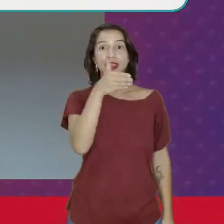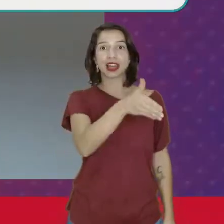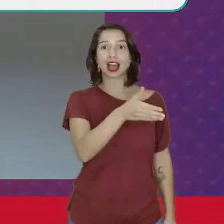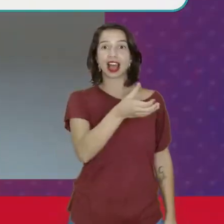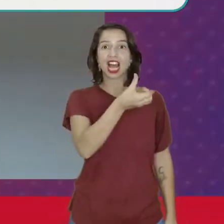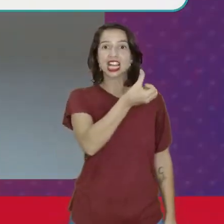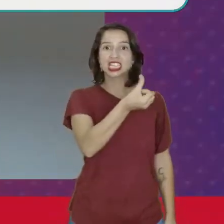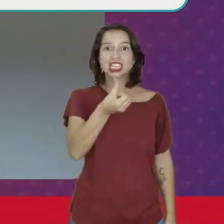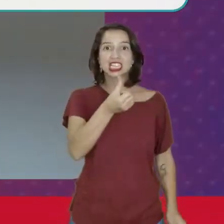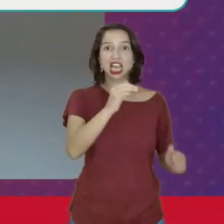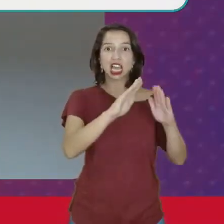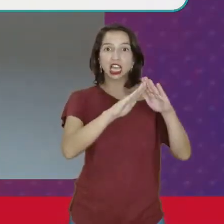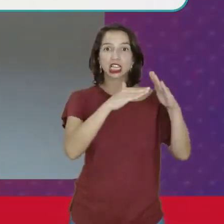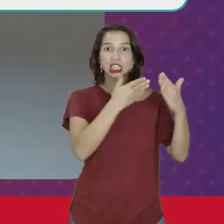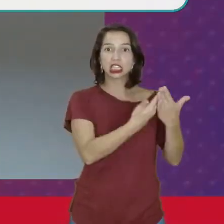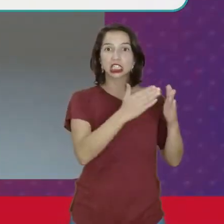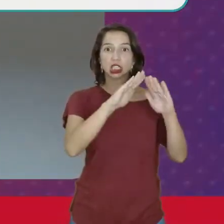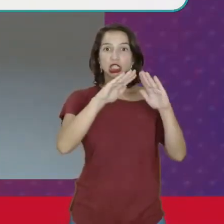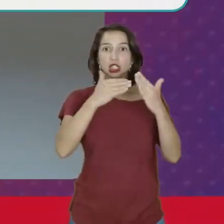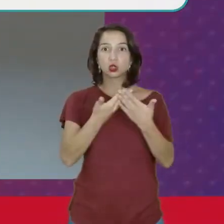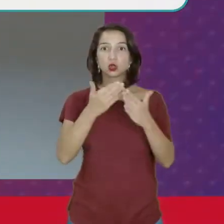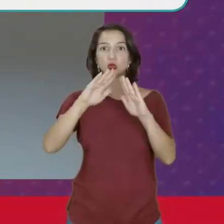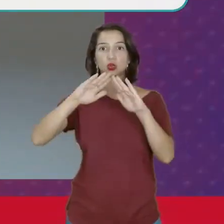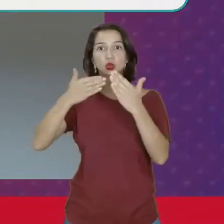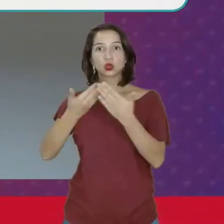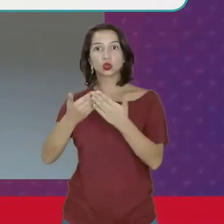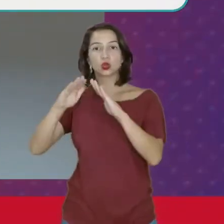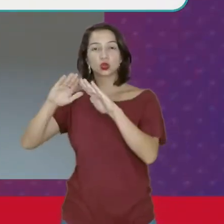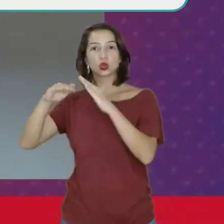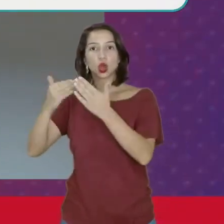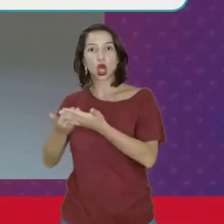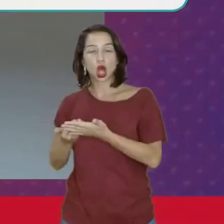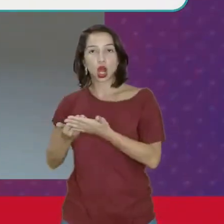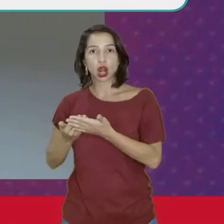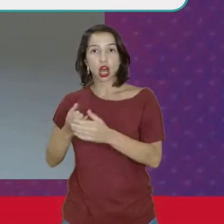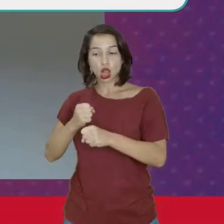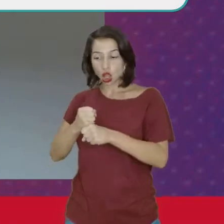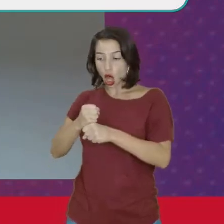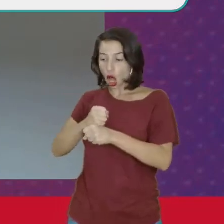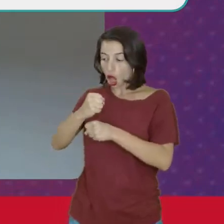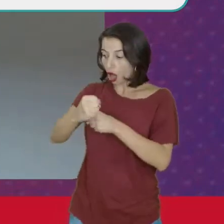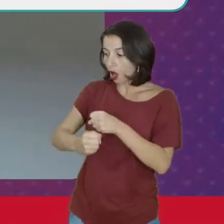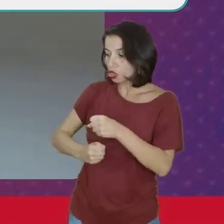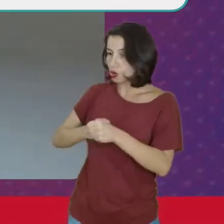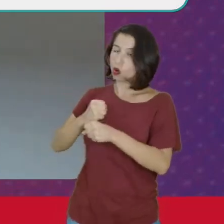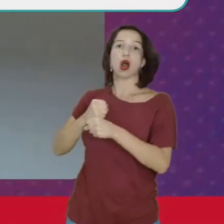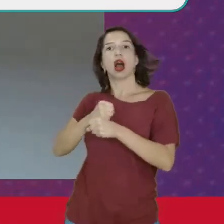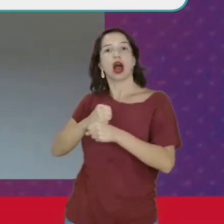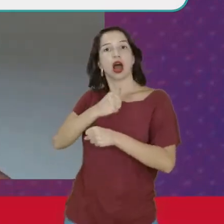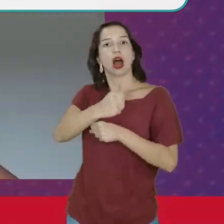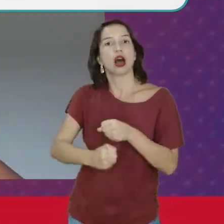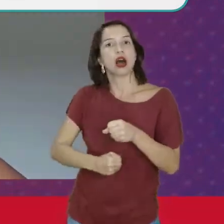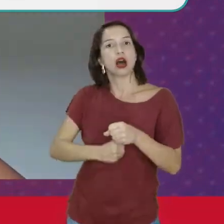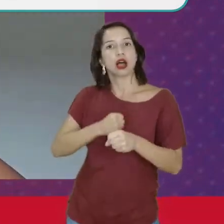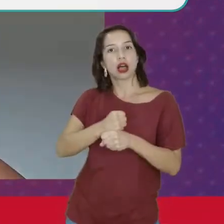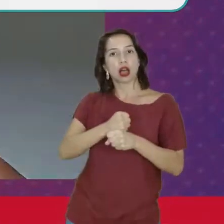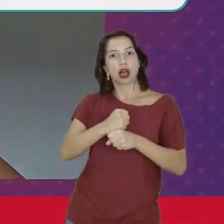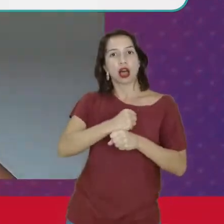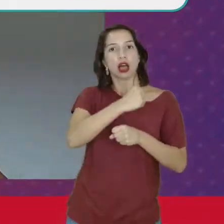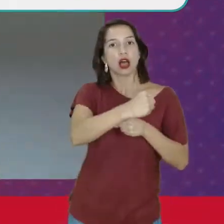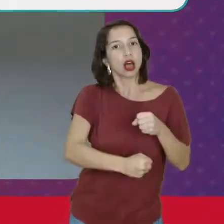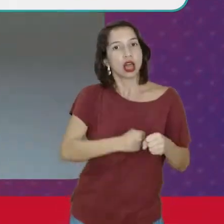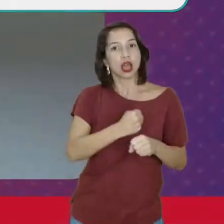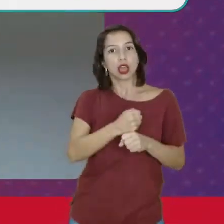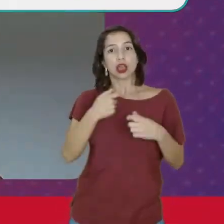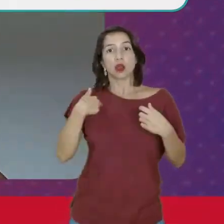A cada ano, a cada semestre tinha atribuição, eu tinha que concorrer para poder pegar a escola um